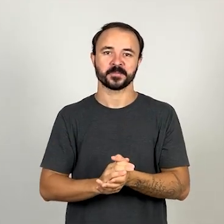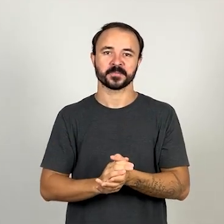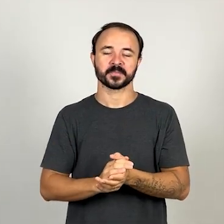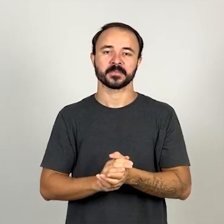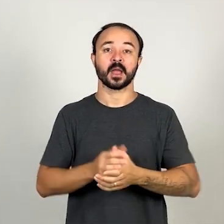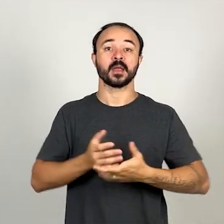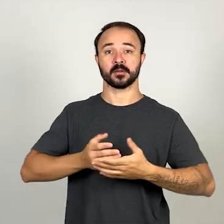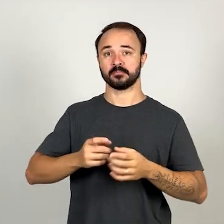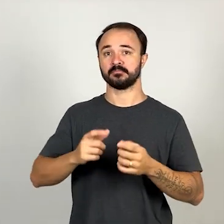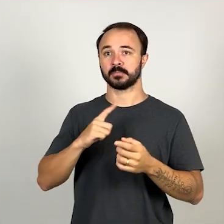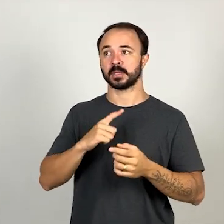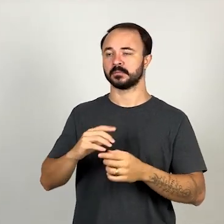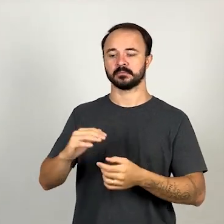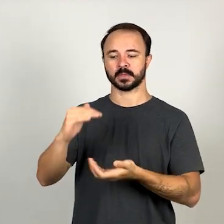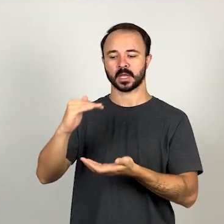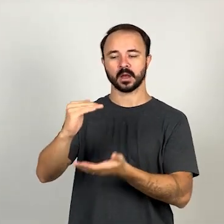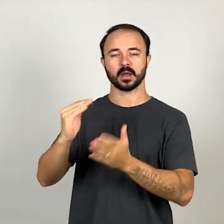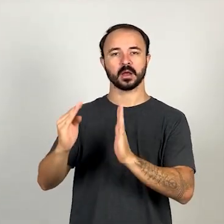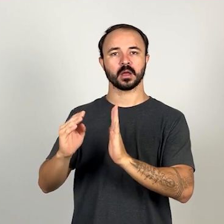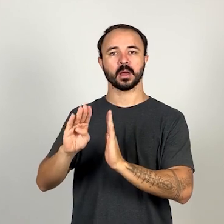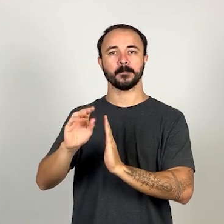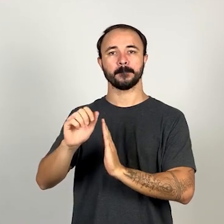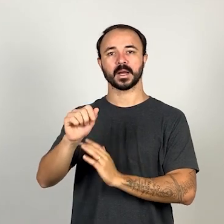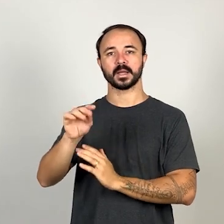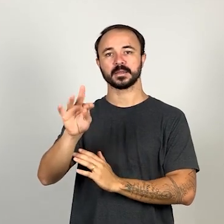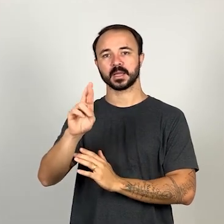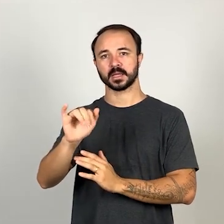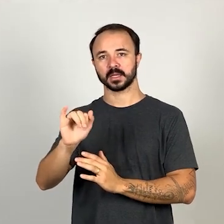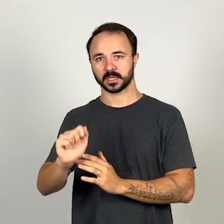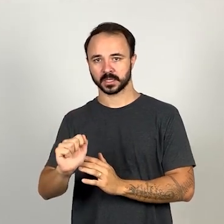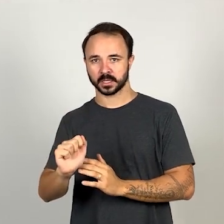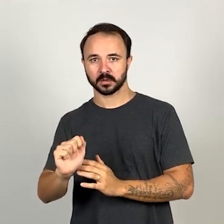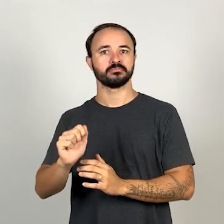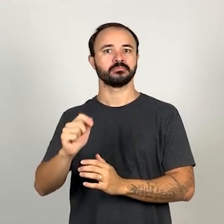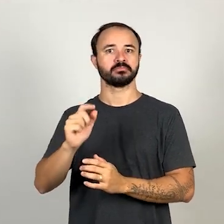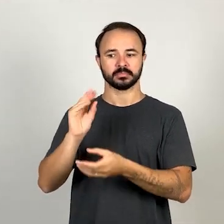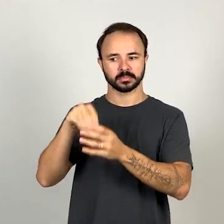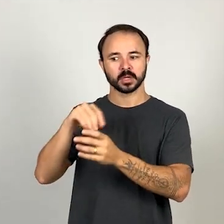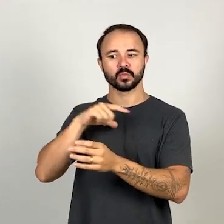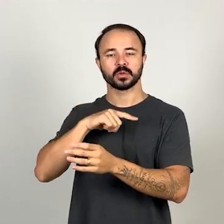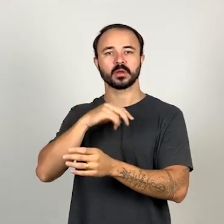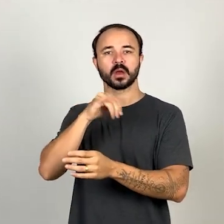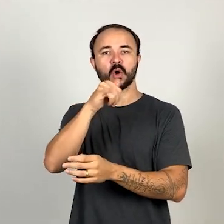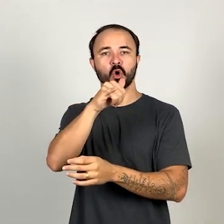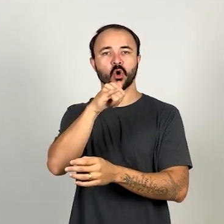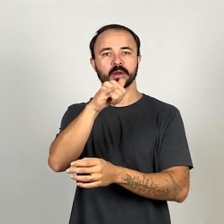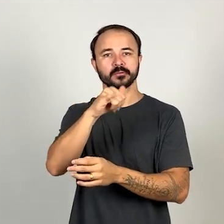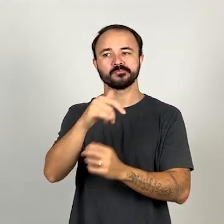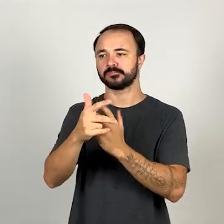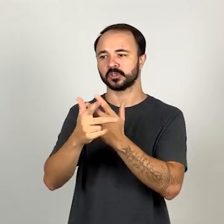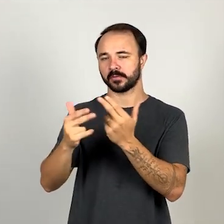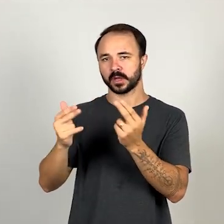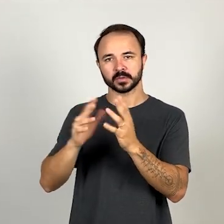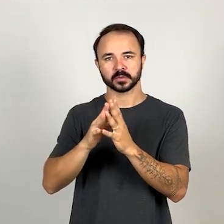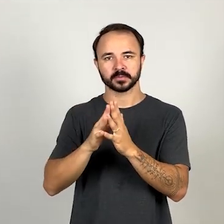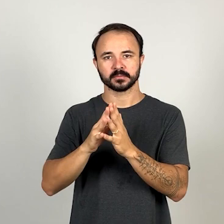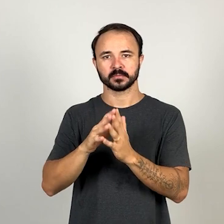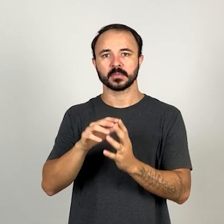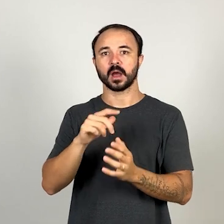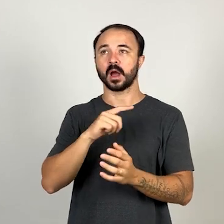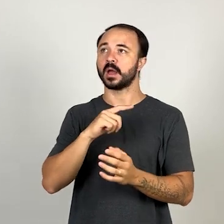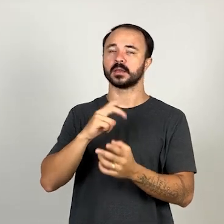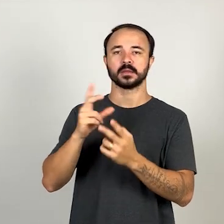Então, pilhas e baterias produzem um tipo de corrente elétrica, classificado como corrente contínua, identificado pelas